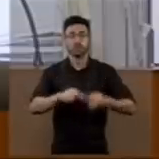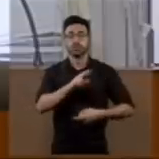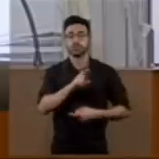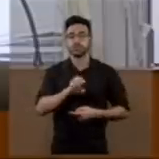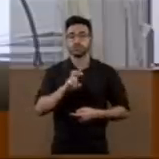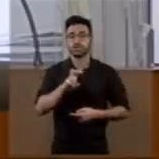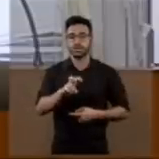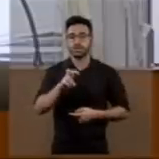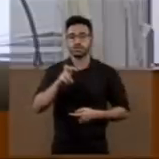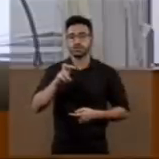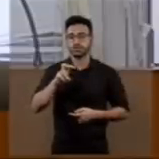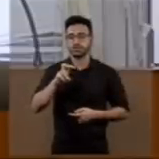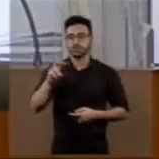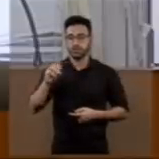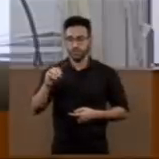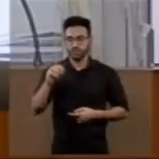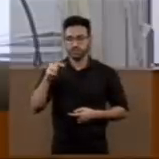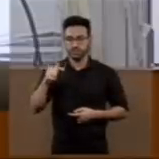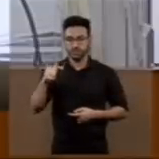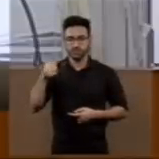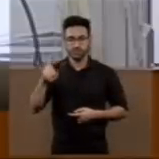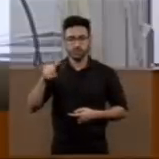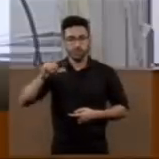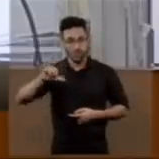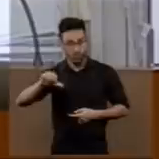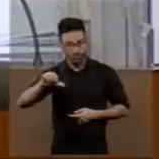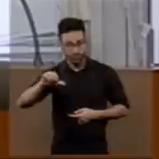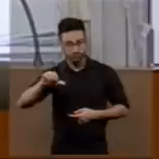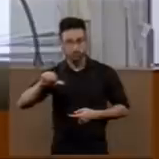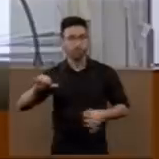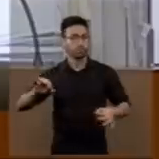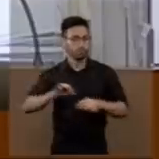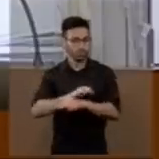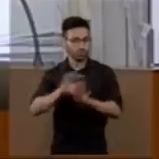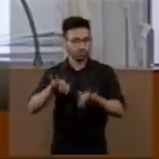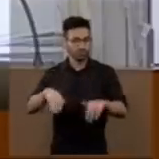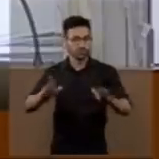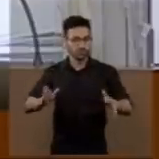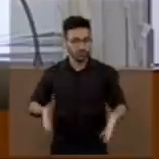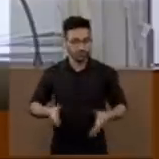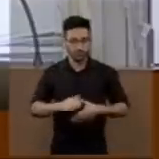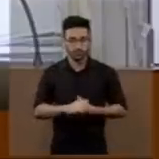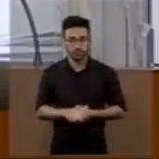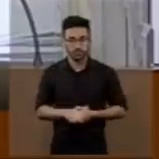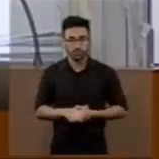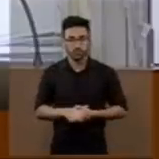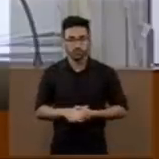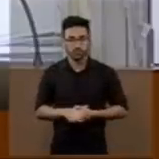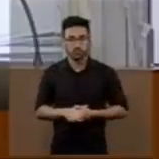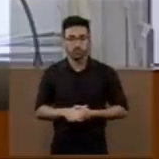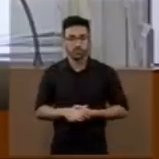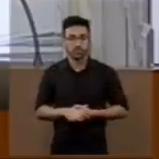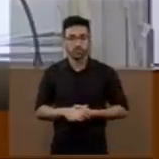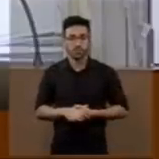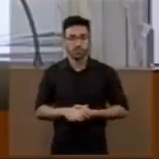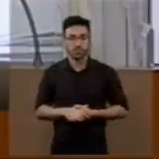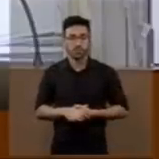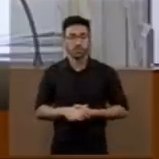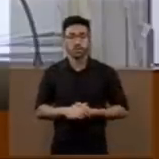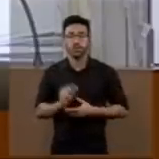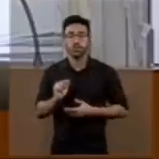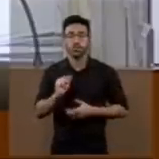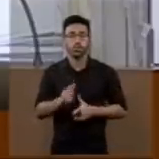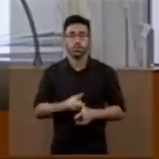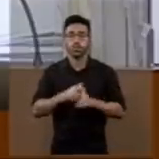550.769, que já se finalizou, ao qual se pretendera atribuir efeito